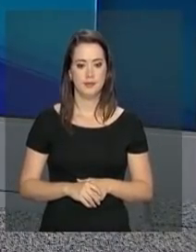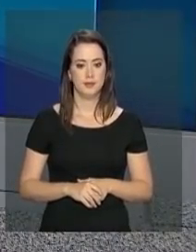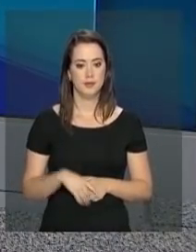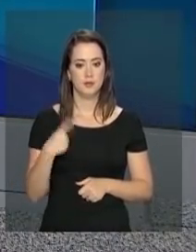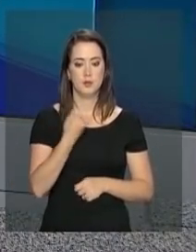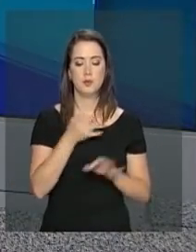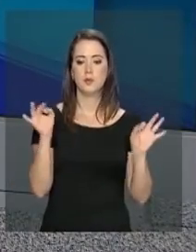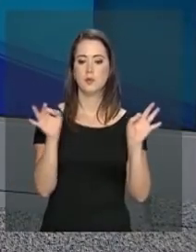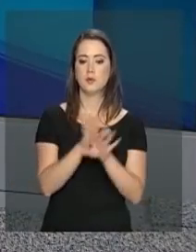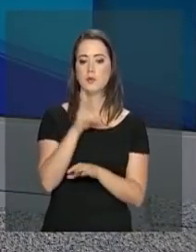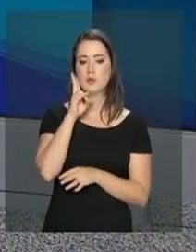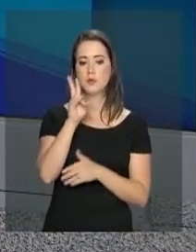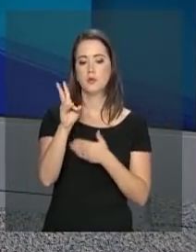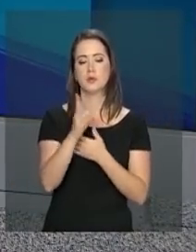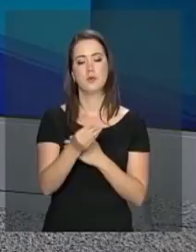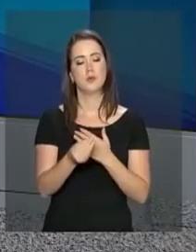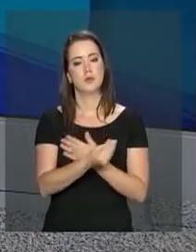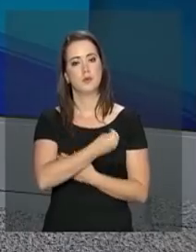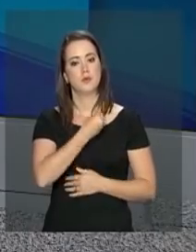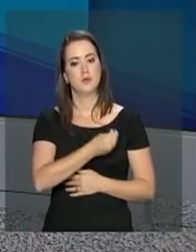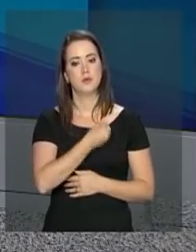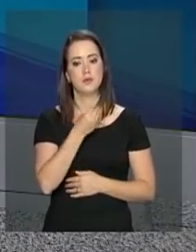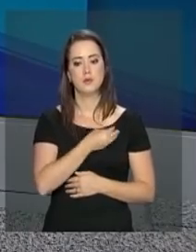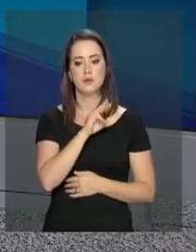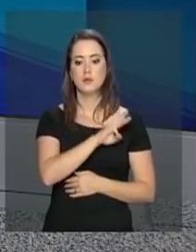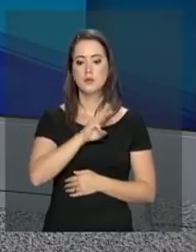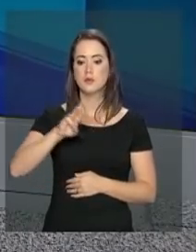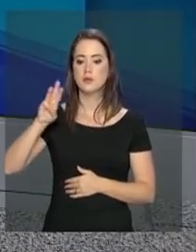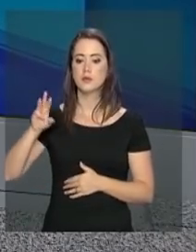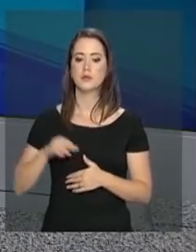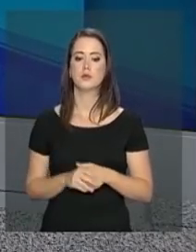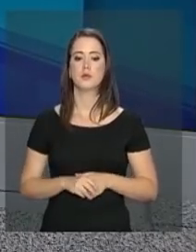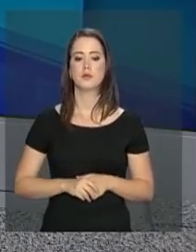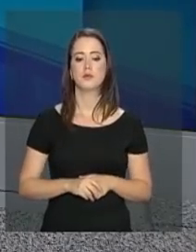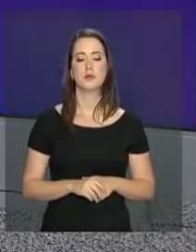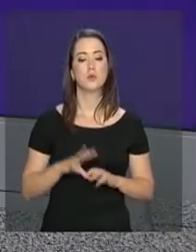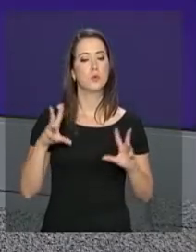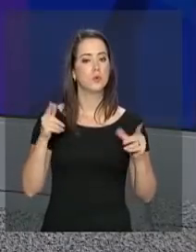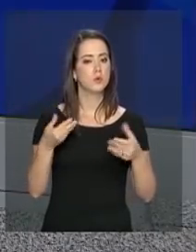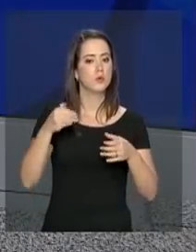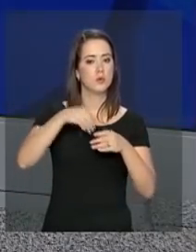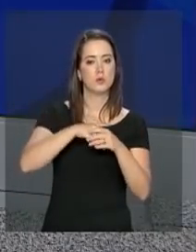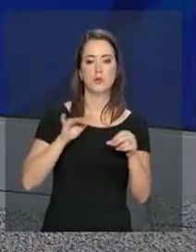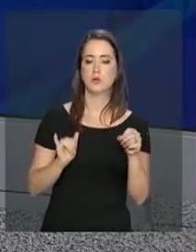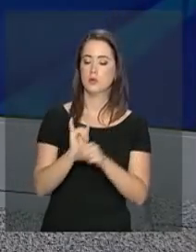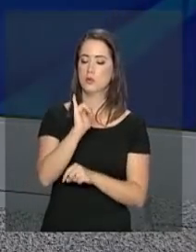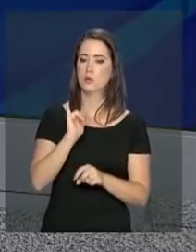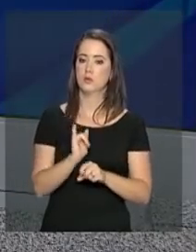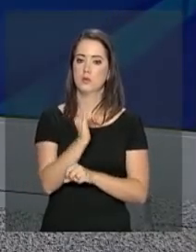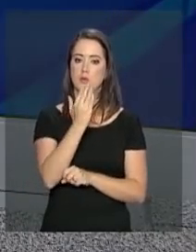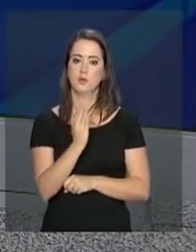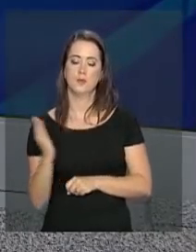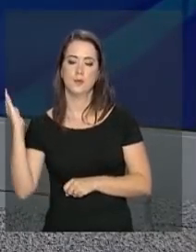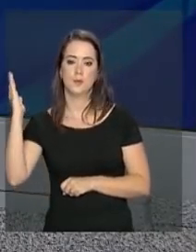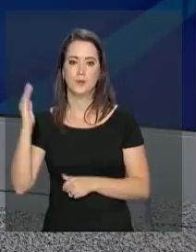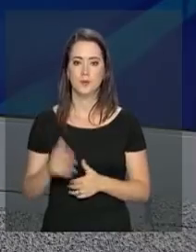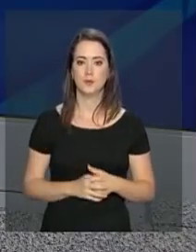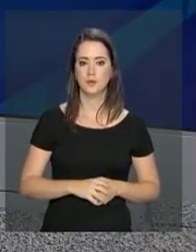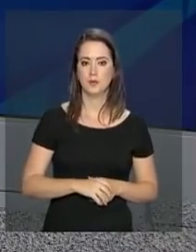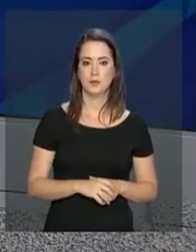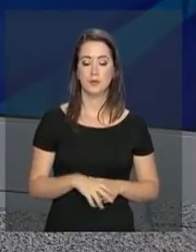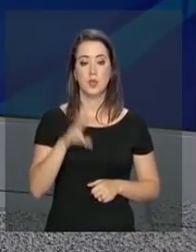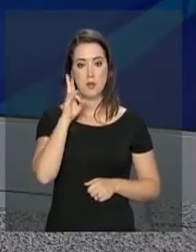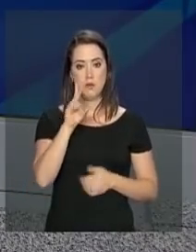Nós ficamos por aqui. Você acompanha a nossa programação ao vivo pelo site da NBR. Todas as reportagens estão em nosso canal no